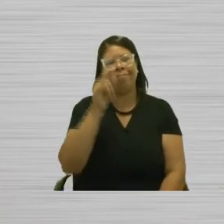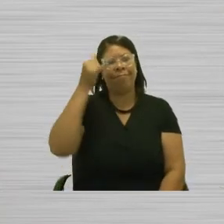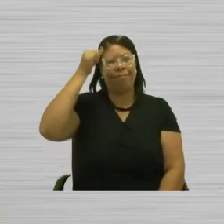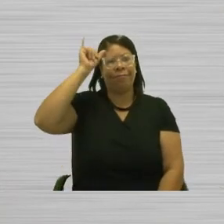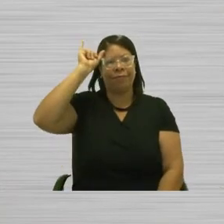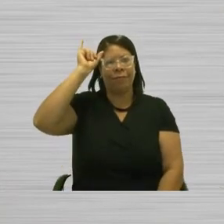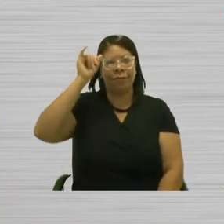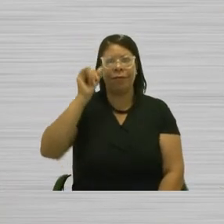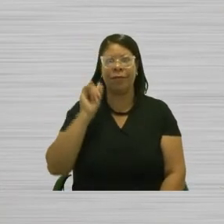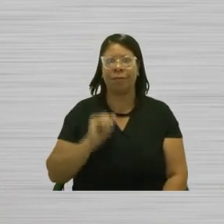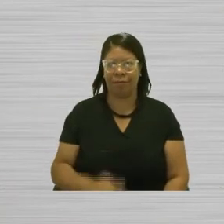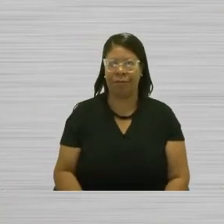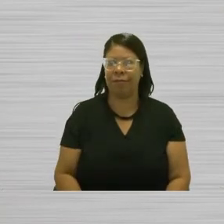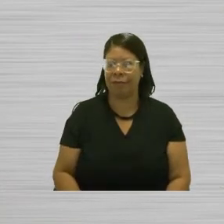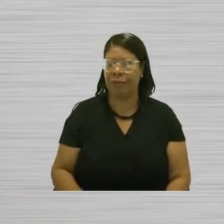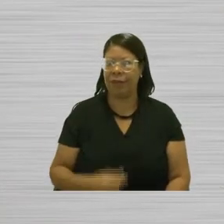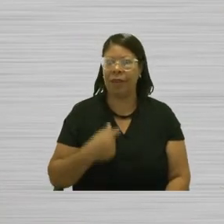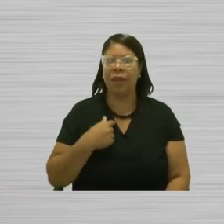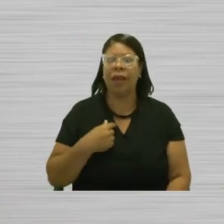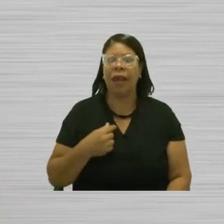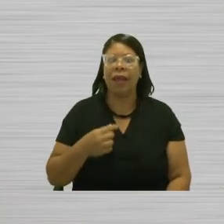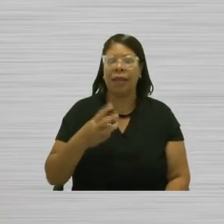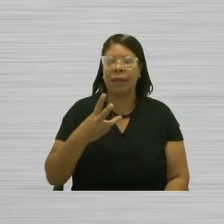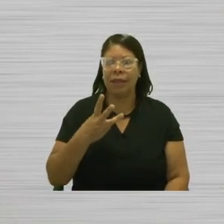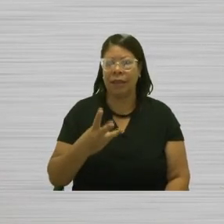terceiro quadrimestre,